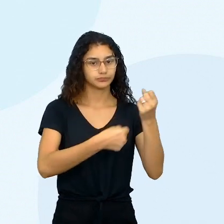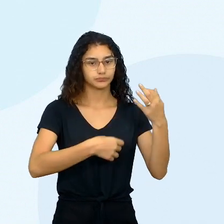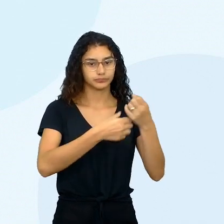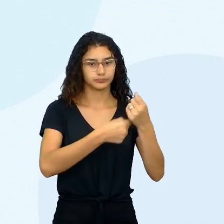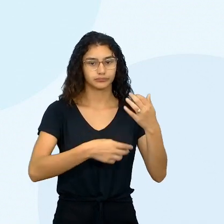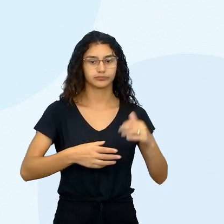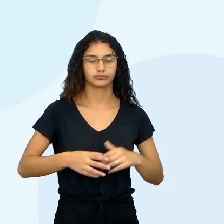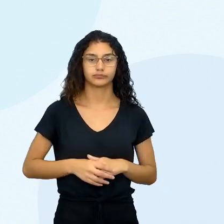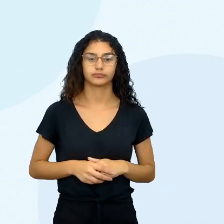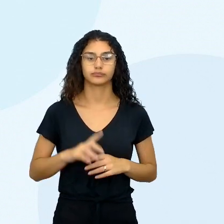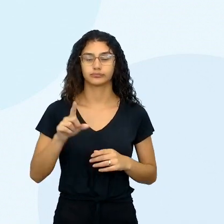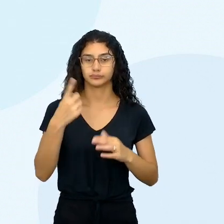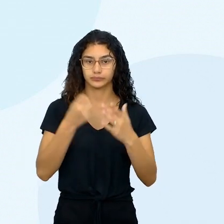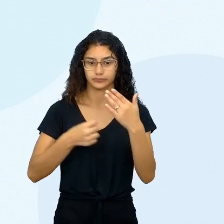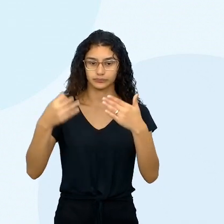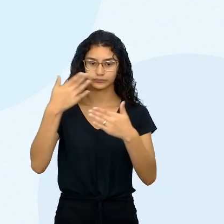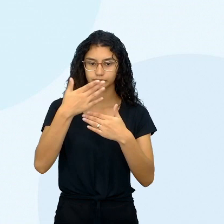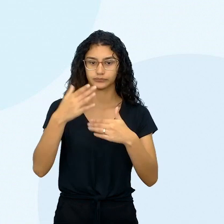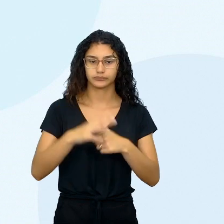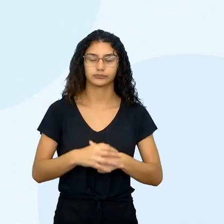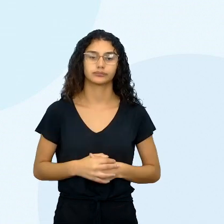chat. O próximo, por favor.